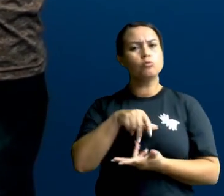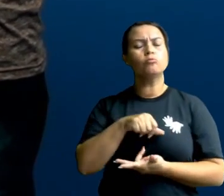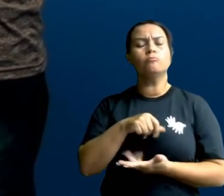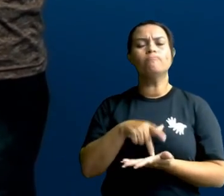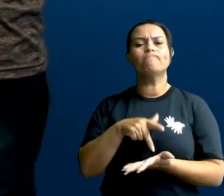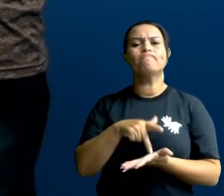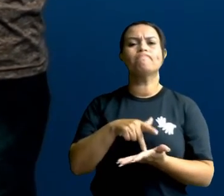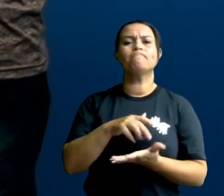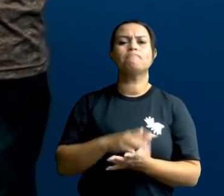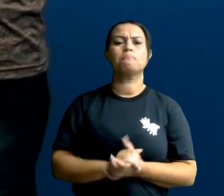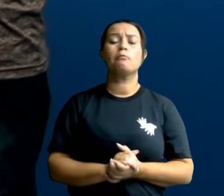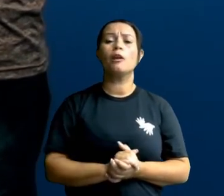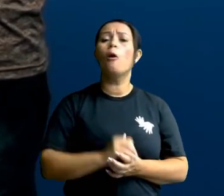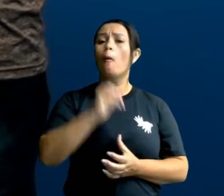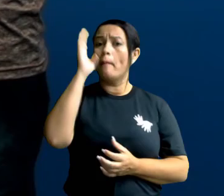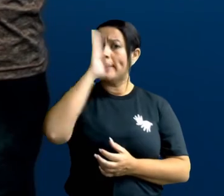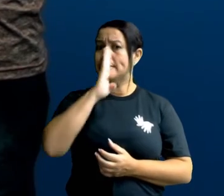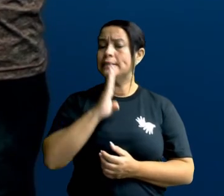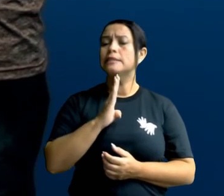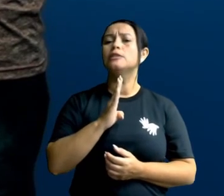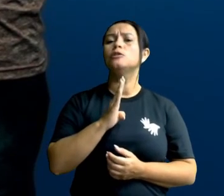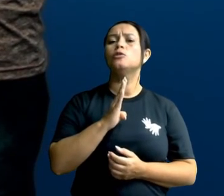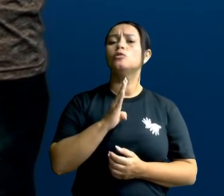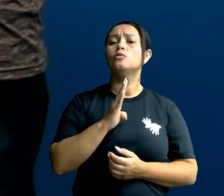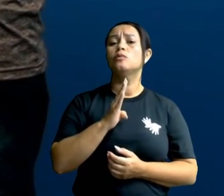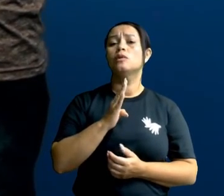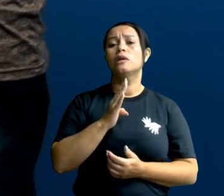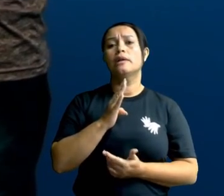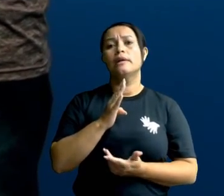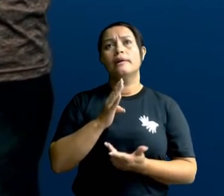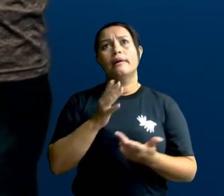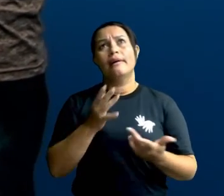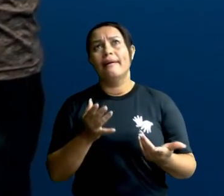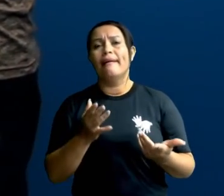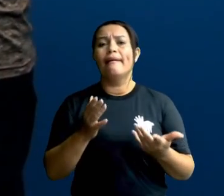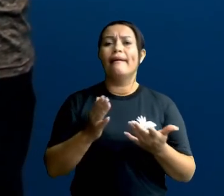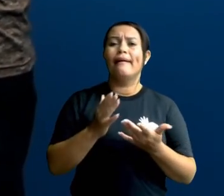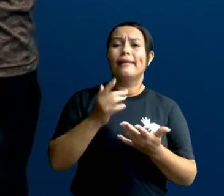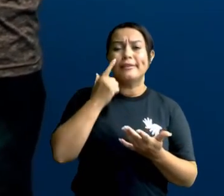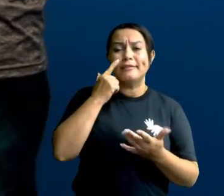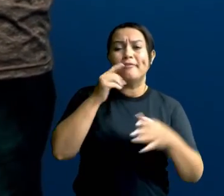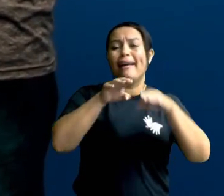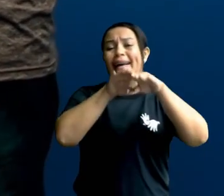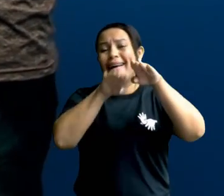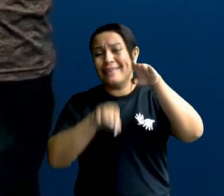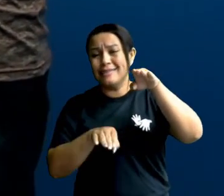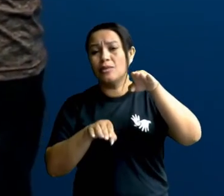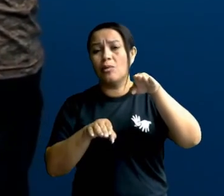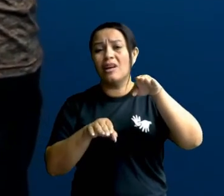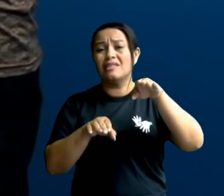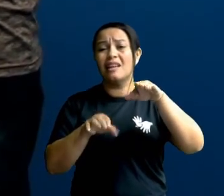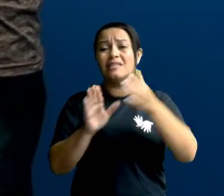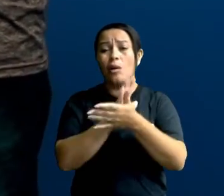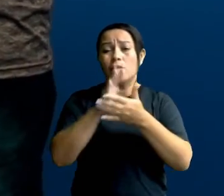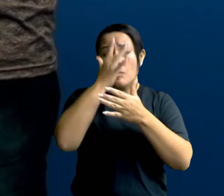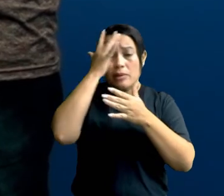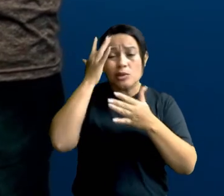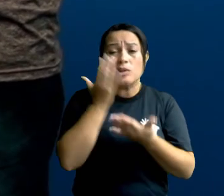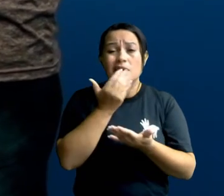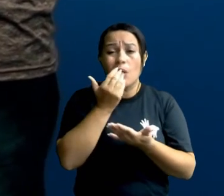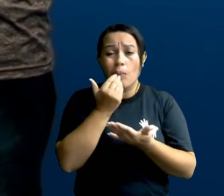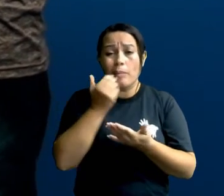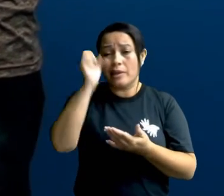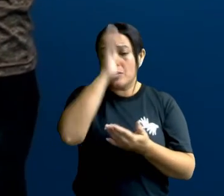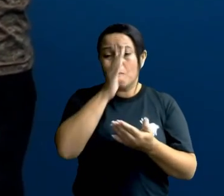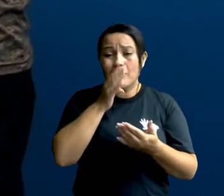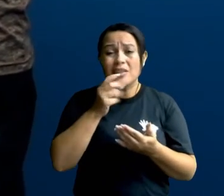do mundo, né? O Brasil, infelizmente, a gente vê a desigualdade na mesa das famílias no